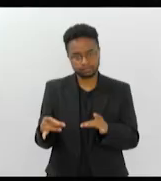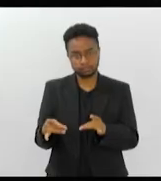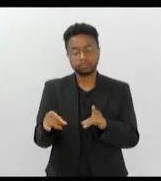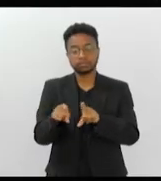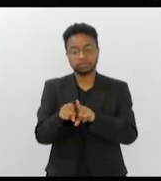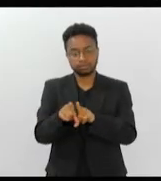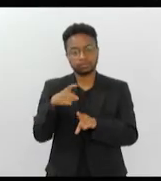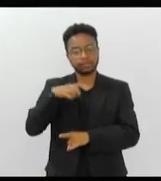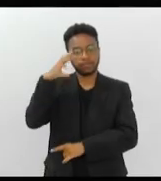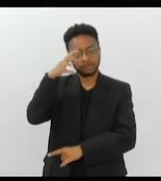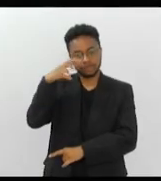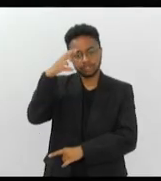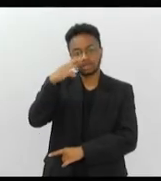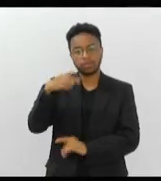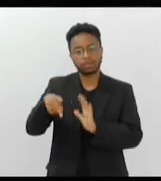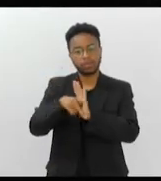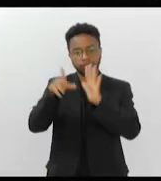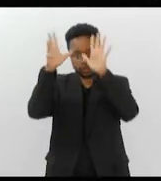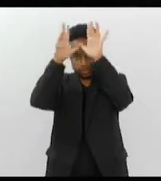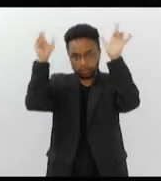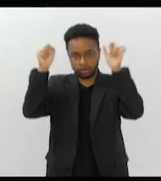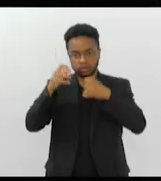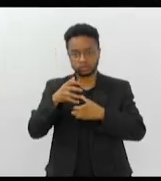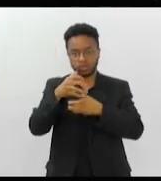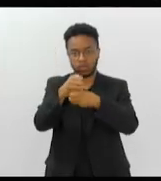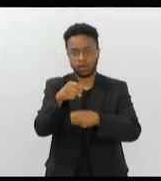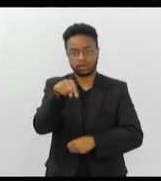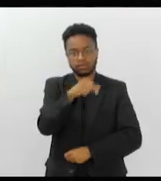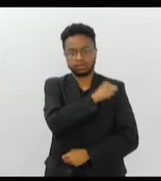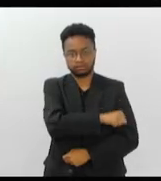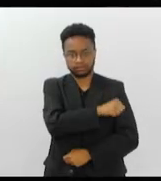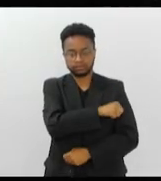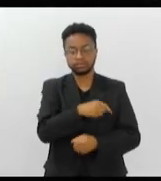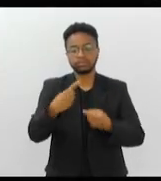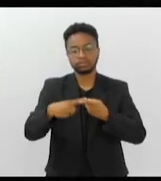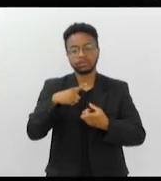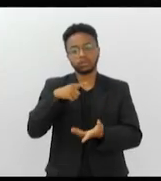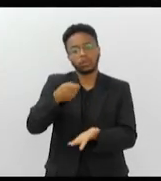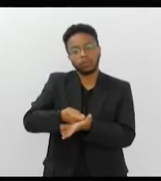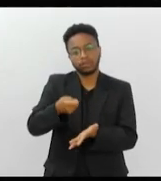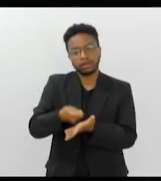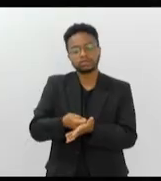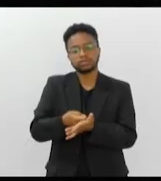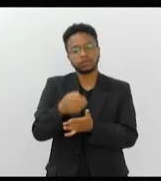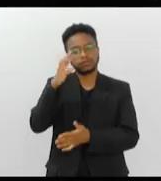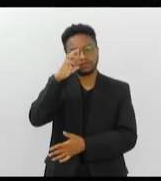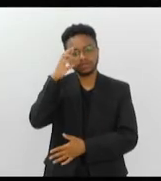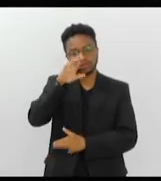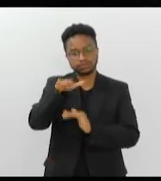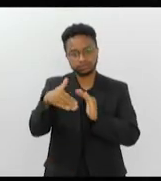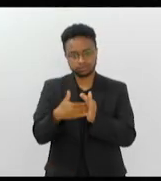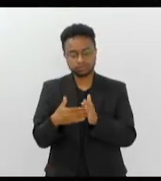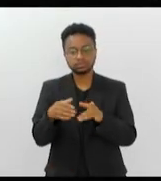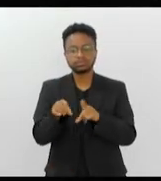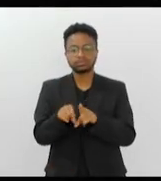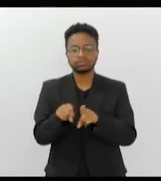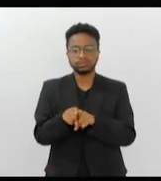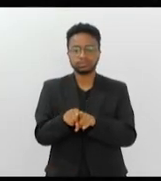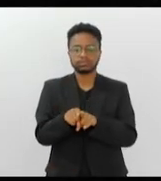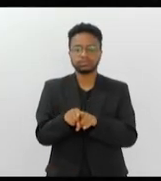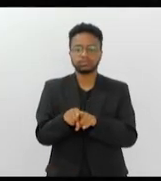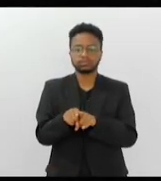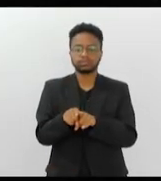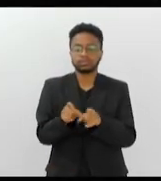à fiscalização do Tribunal de Contas do Estado, que tem o dever de fiscalizar tudo, e também